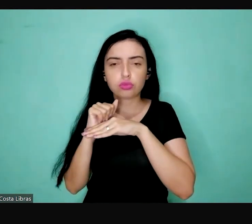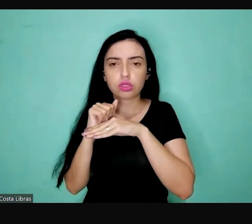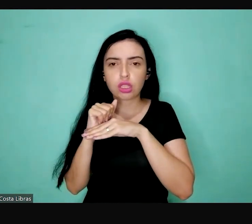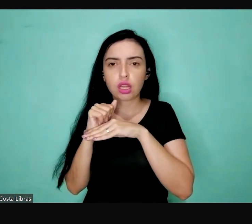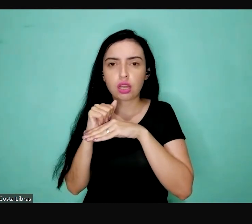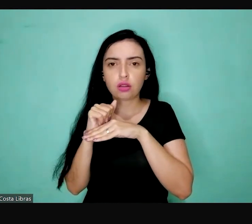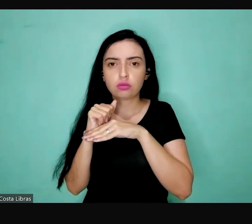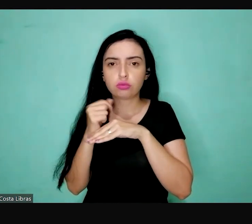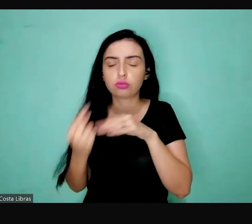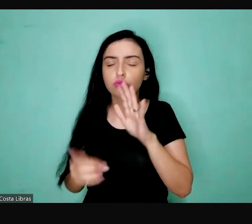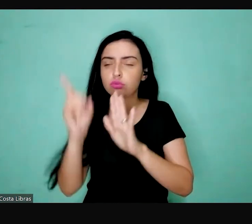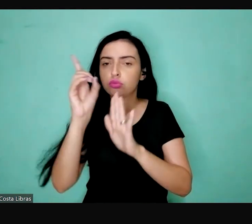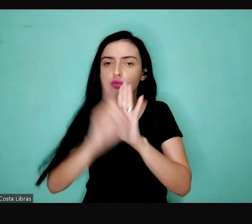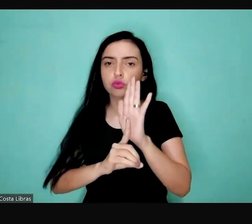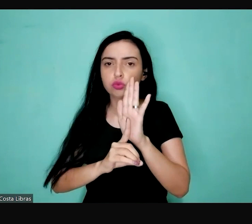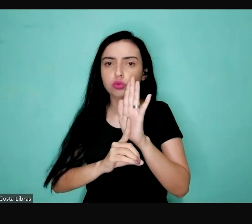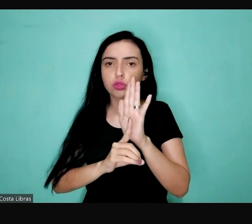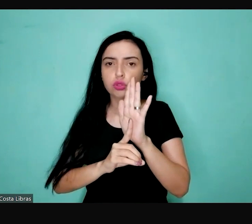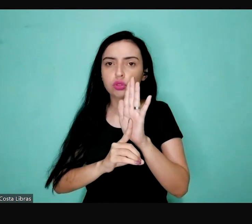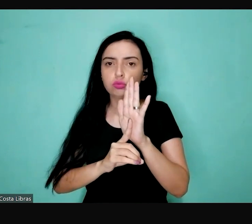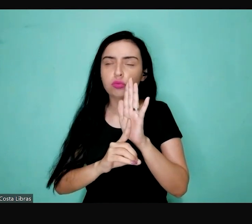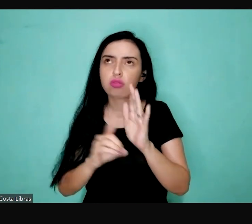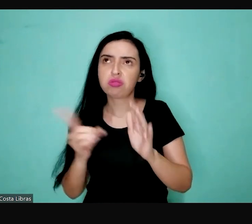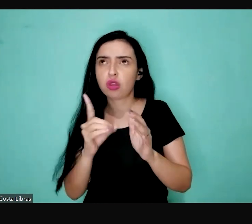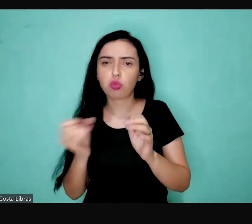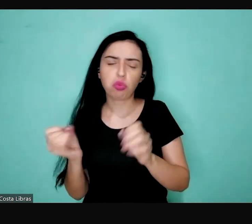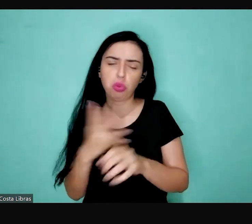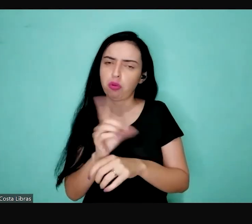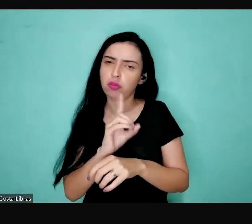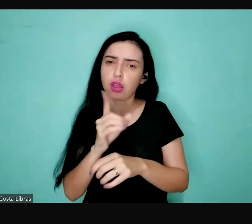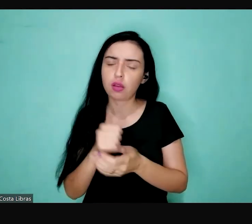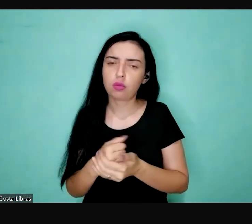um direito não novo, mas